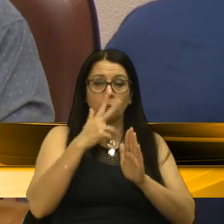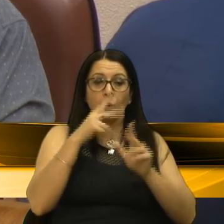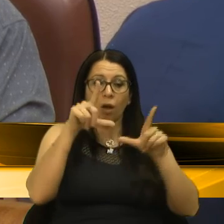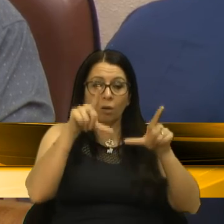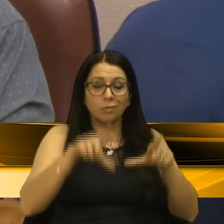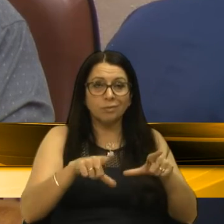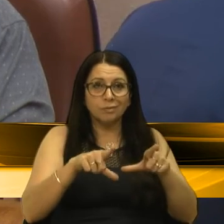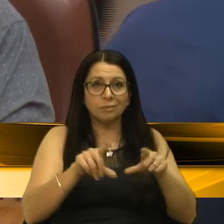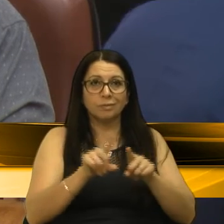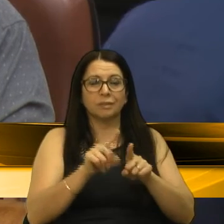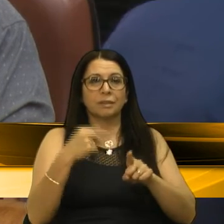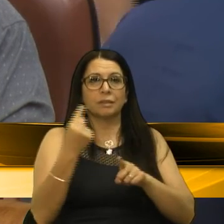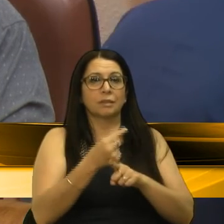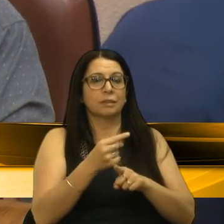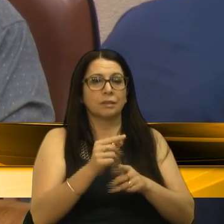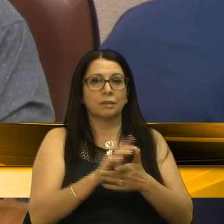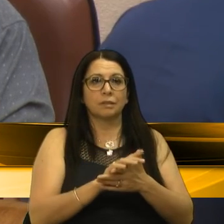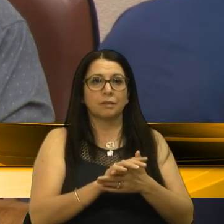local, única